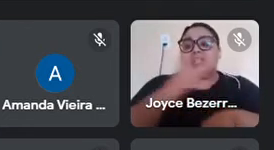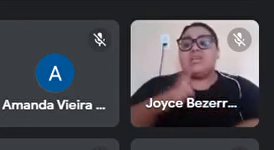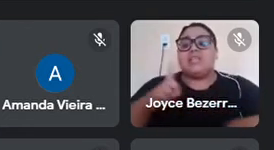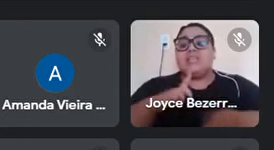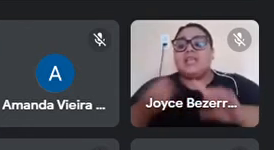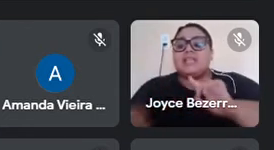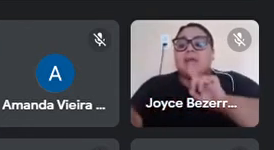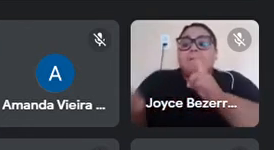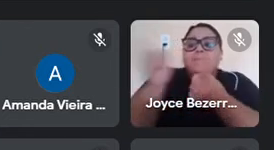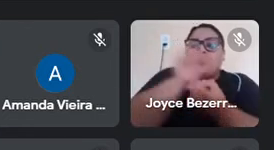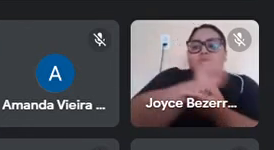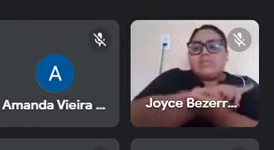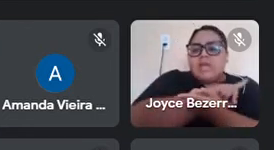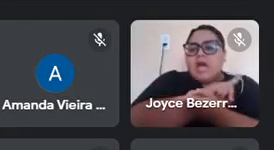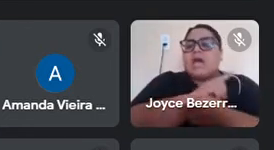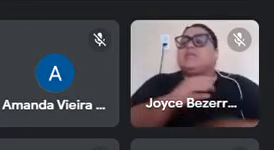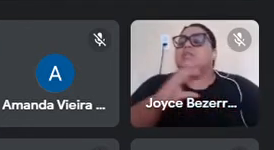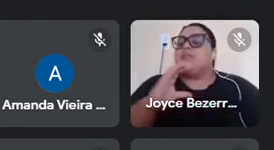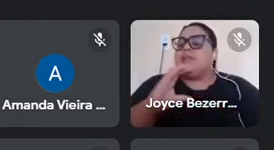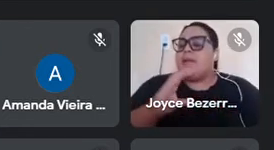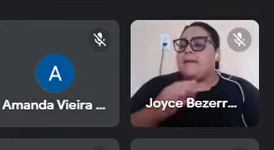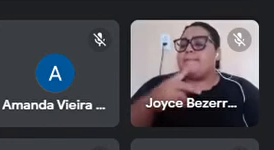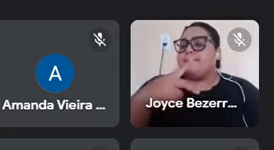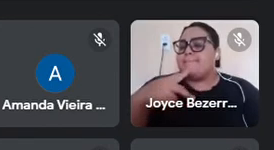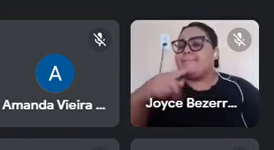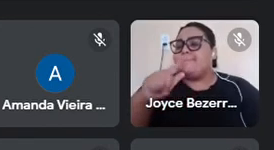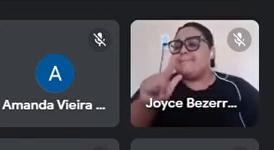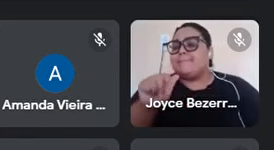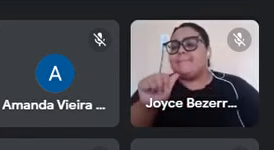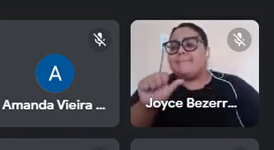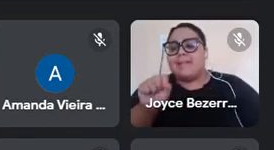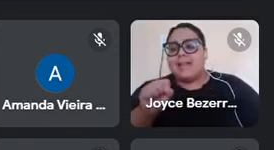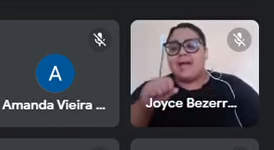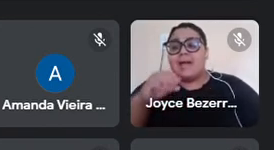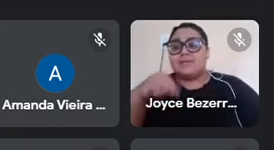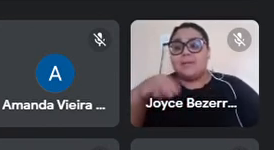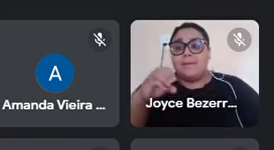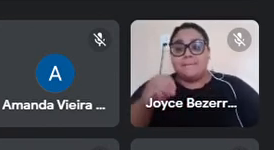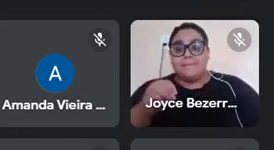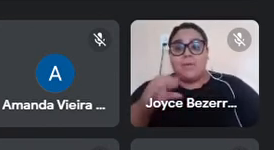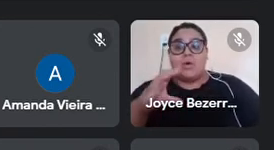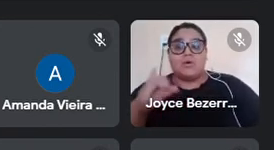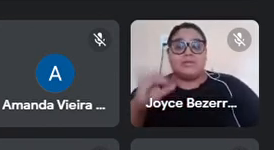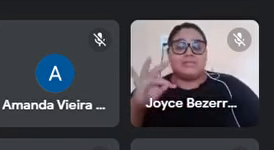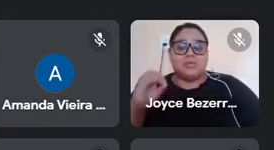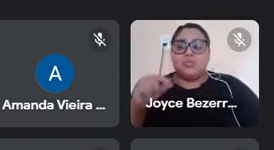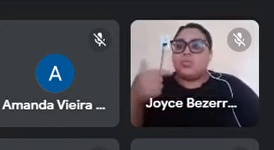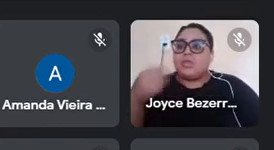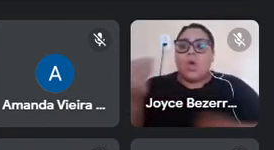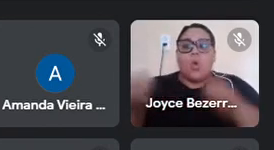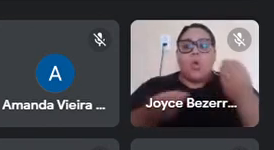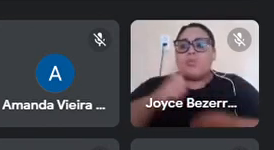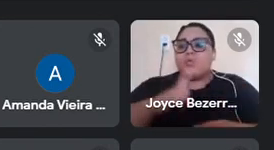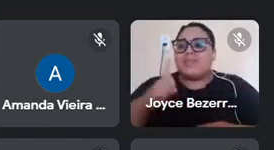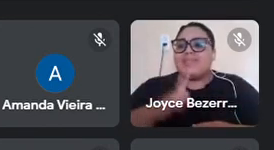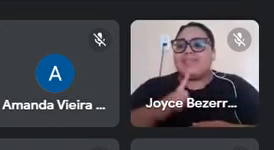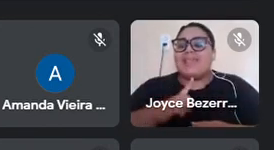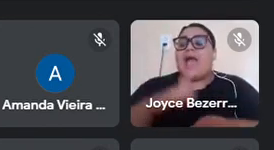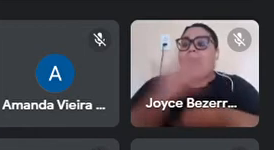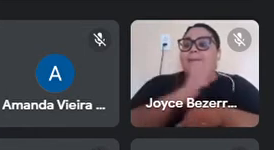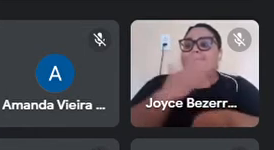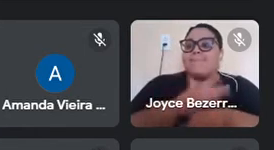plasmócito e conversão em células B de memória. Então, a gente não tem esse processo de ativação do linfócito